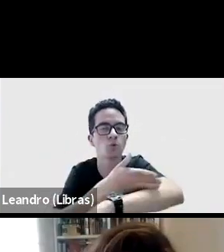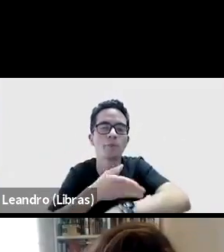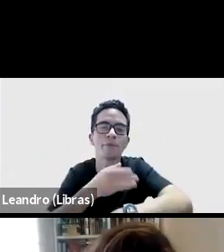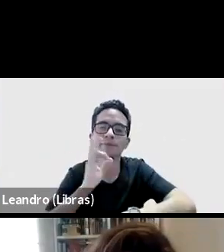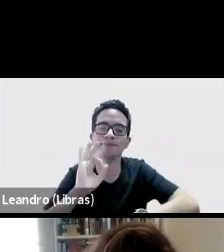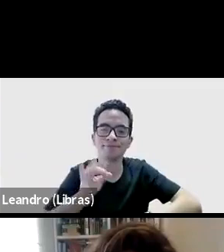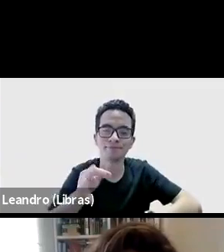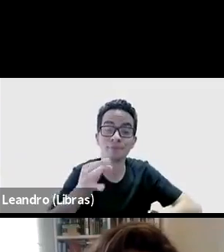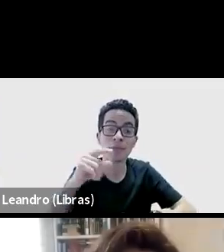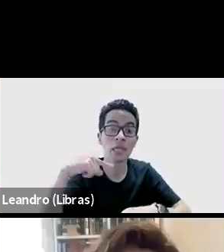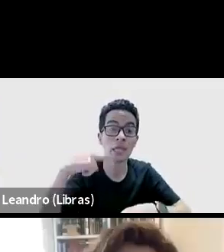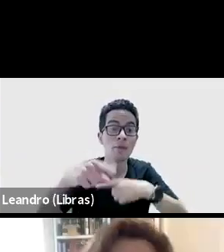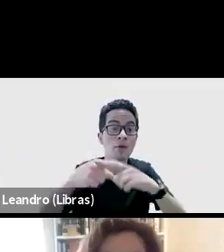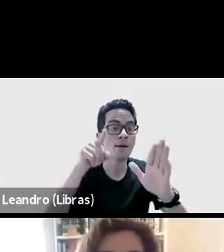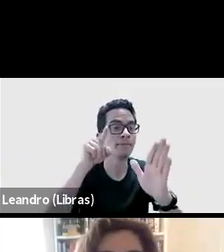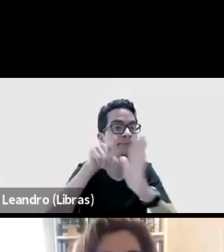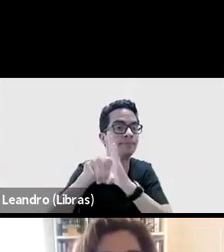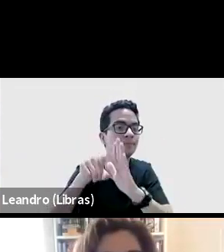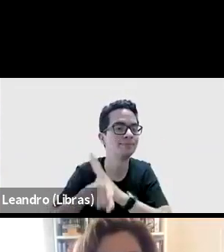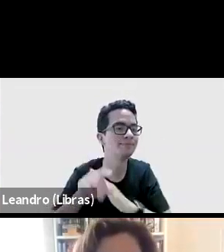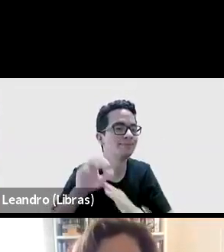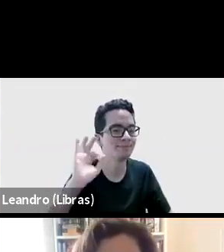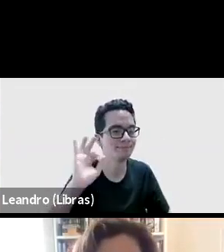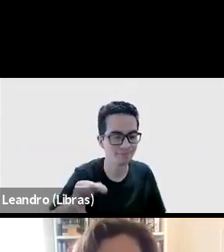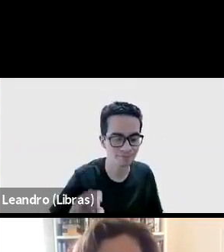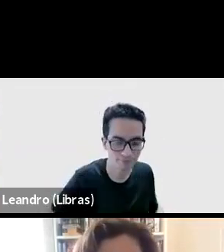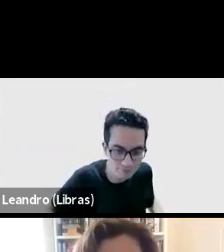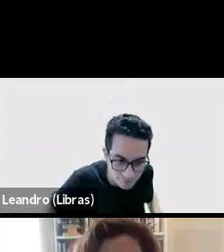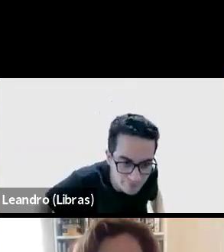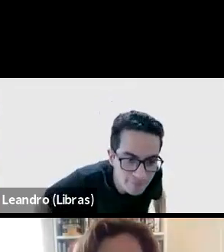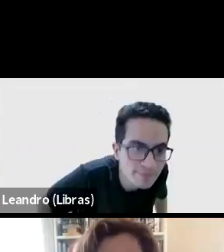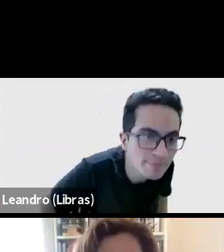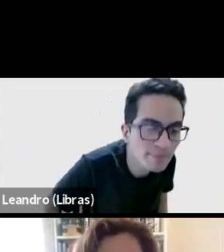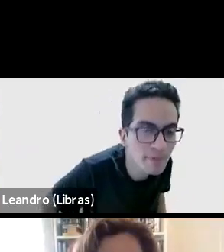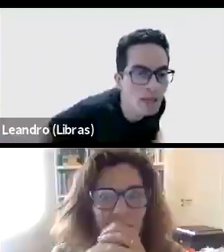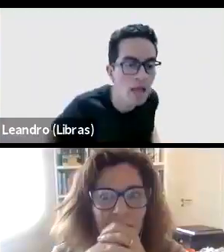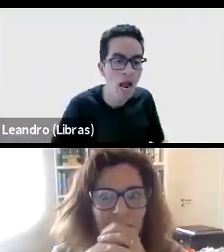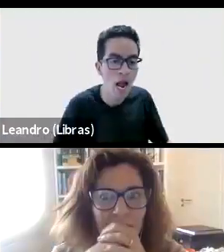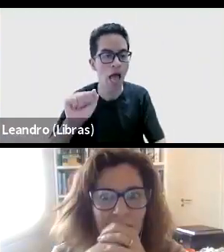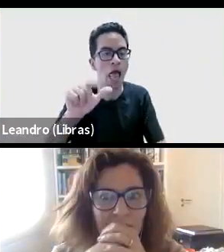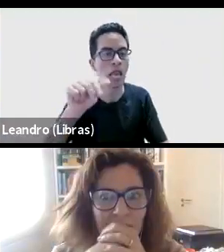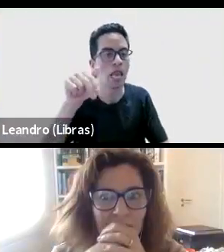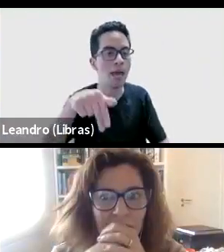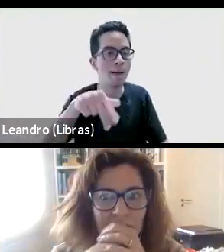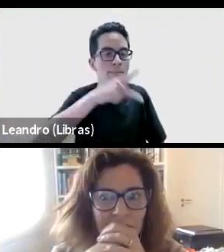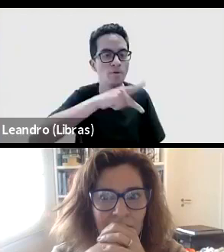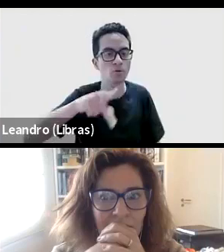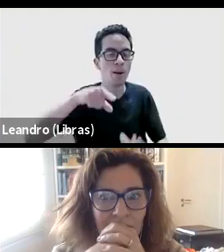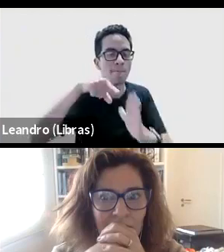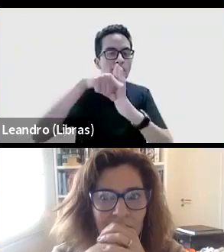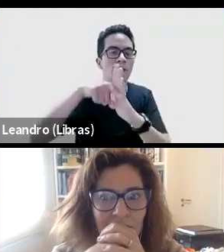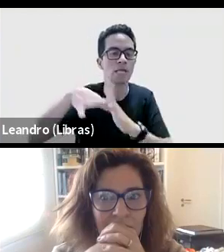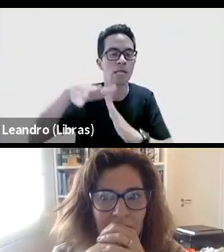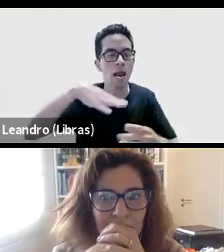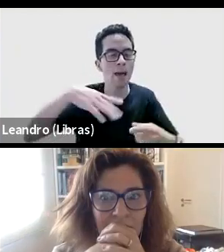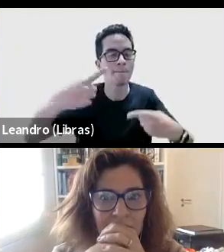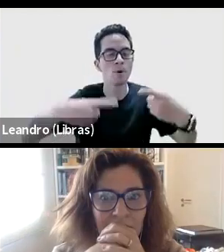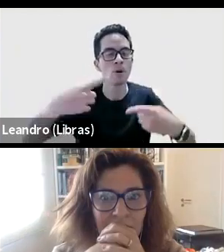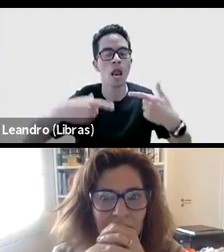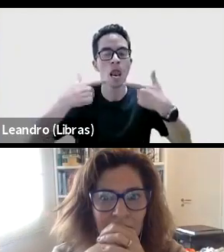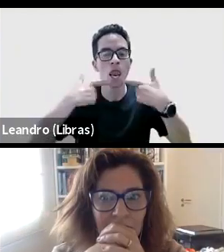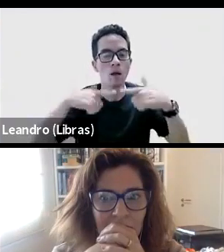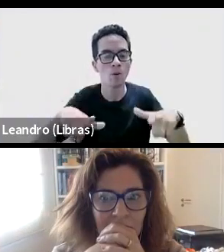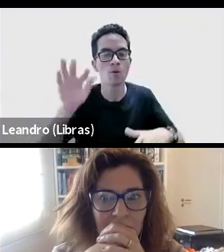vai questionar todas essas tradições. O Alan Carneiro é professor pesquisador na área de políticas linguísticas na